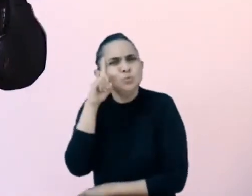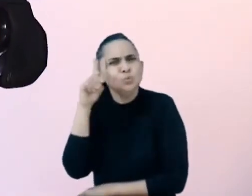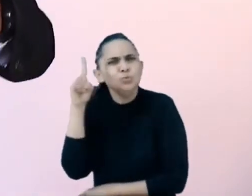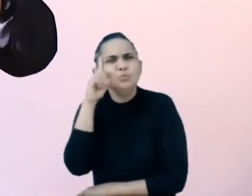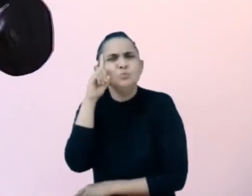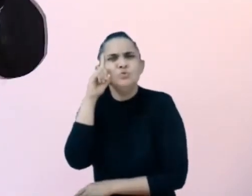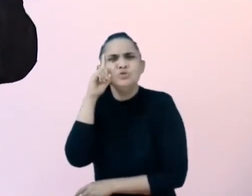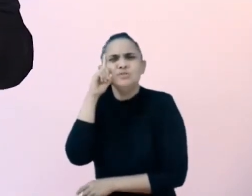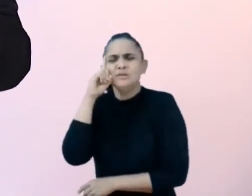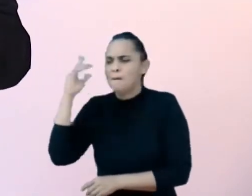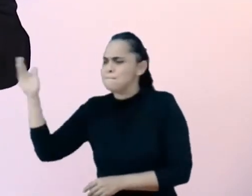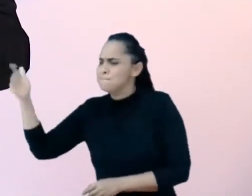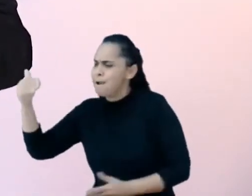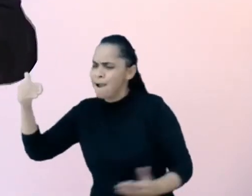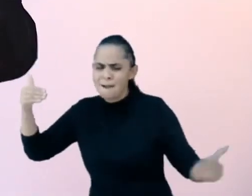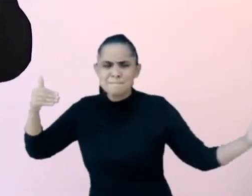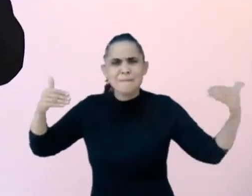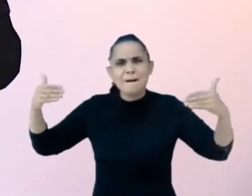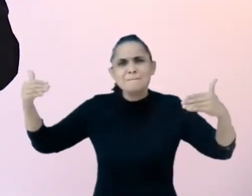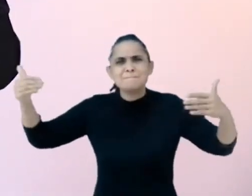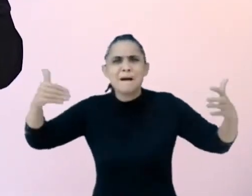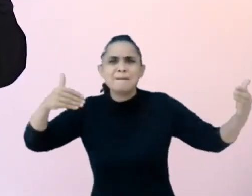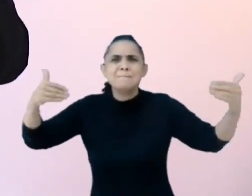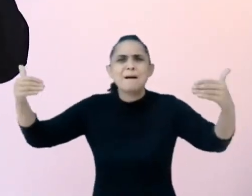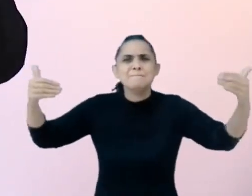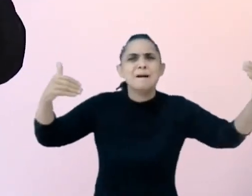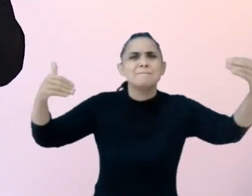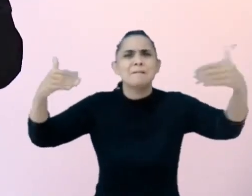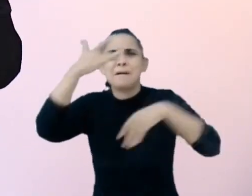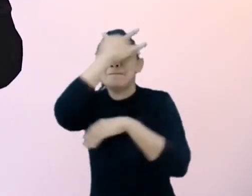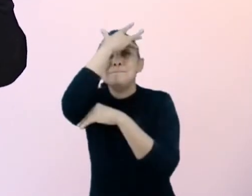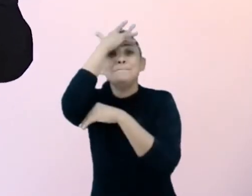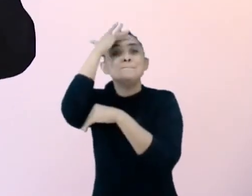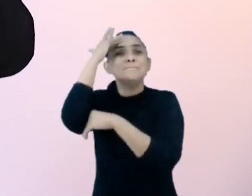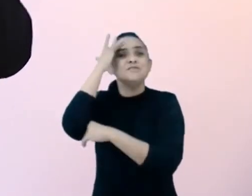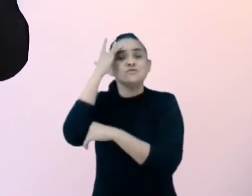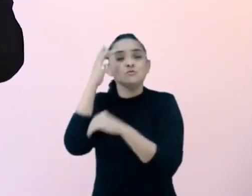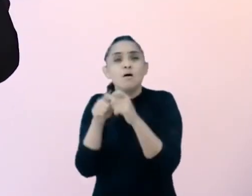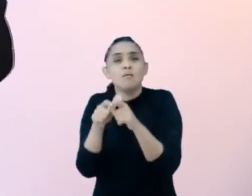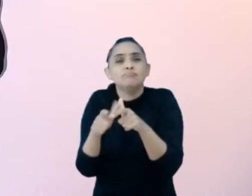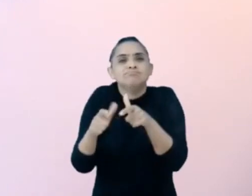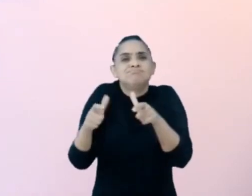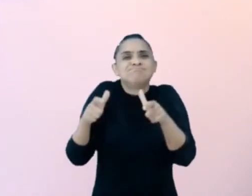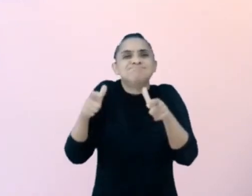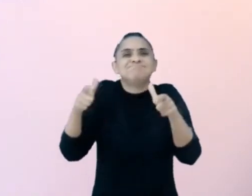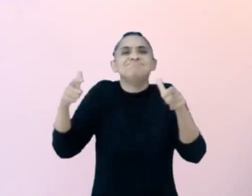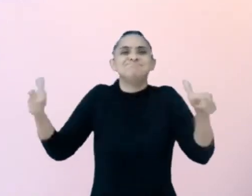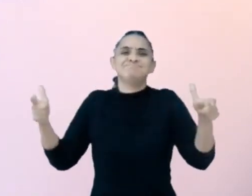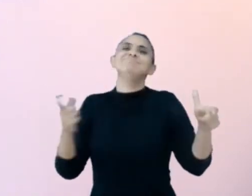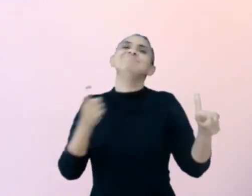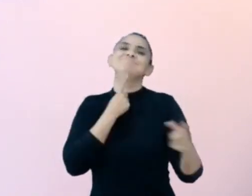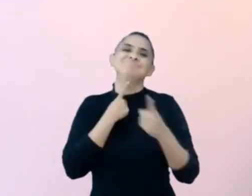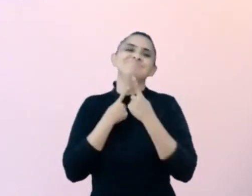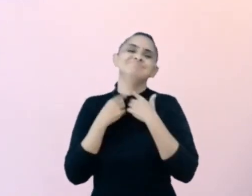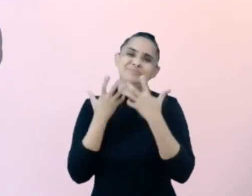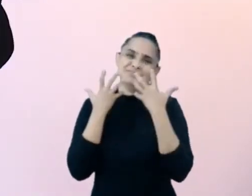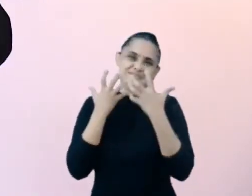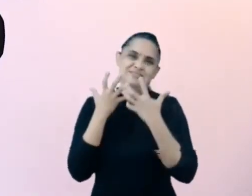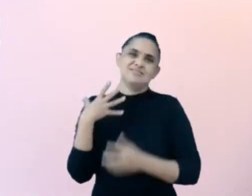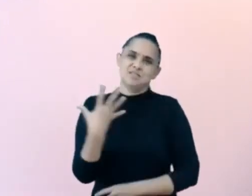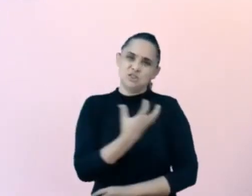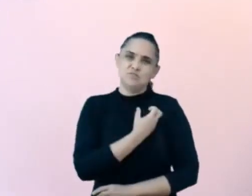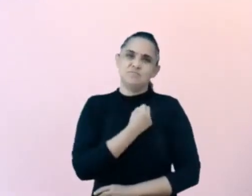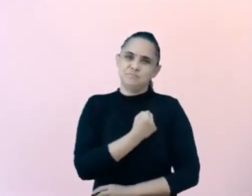acrescentava o Senhor à igreja aqueles que se haviam de salvar.